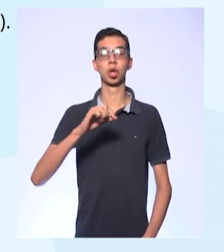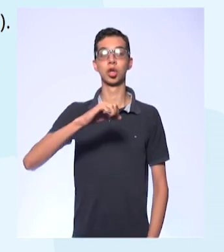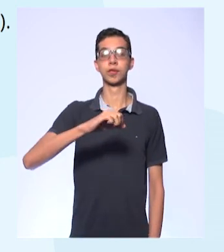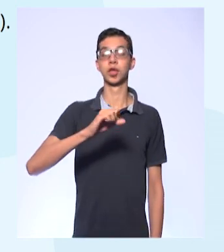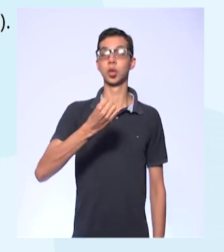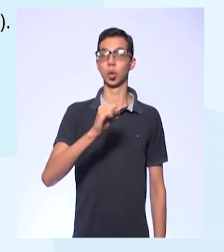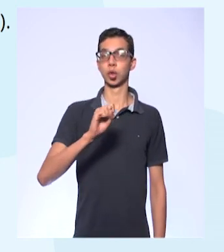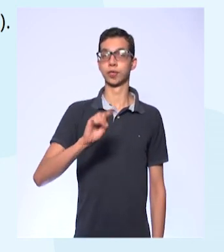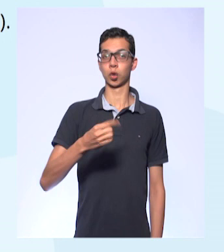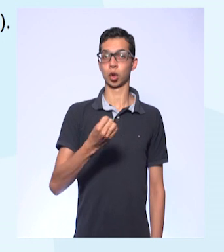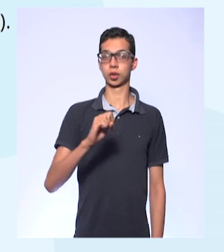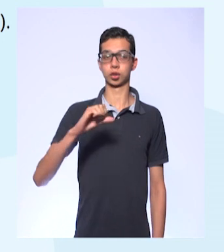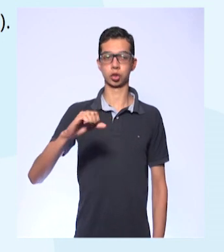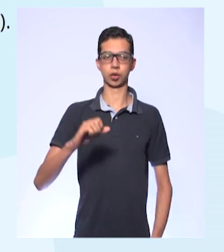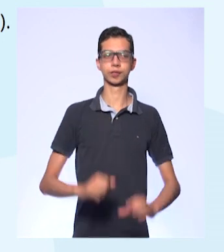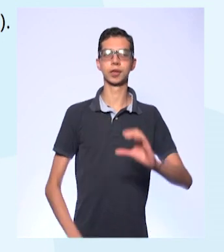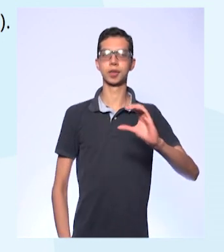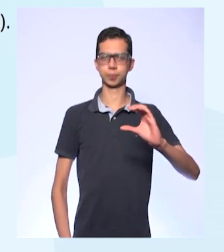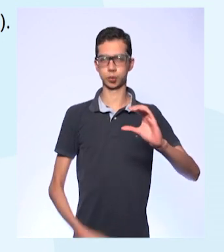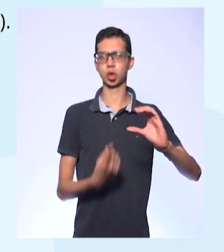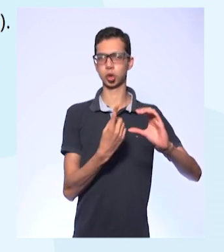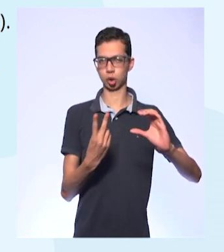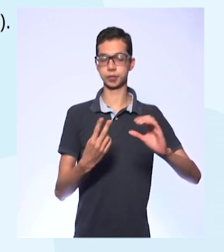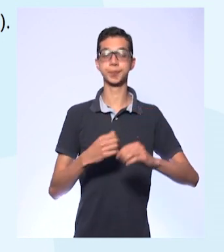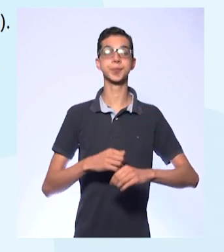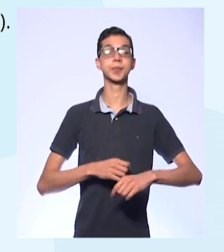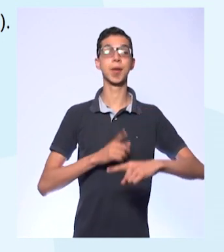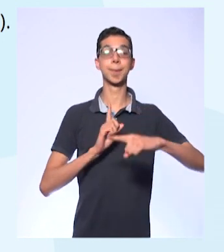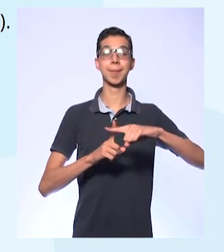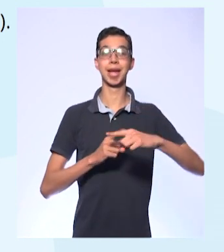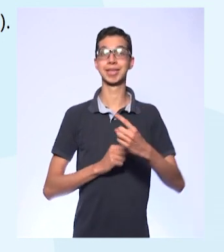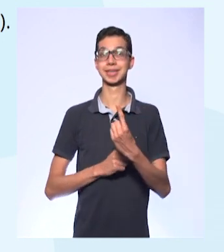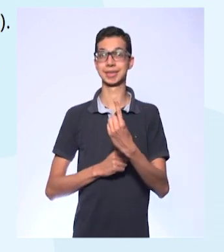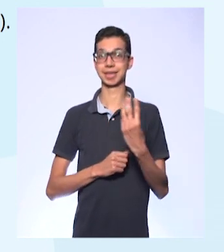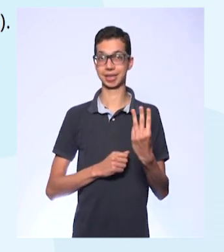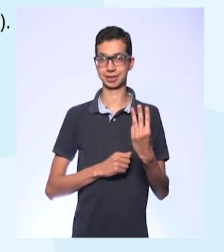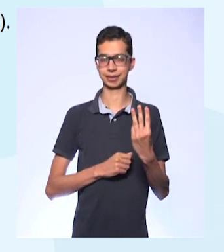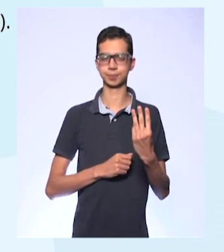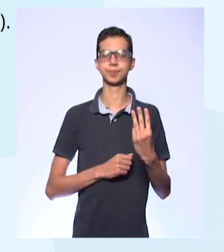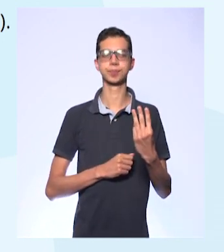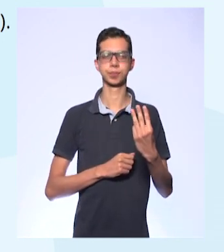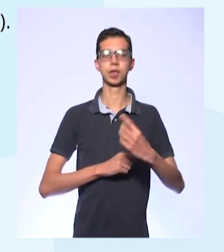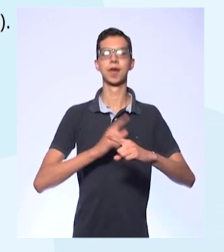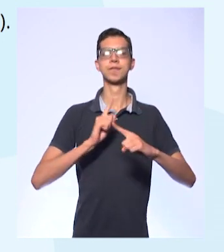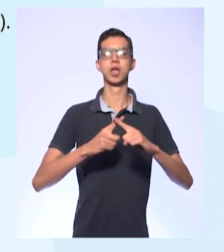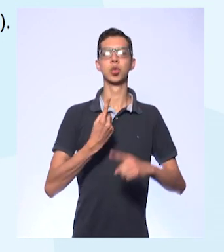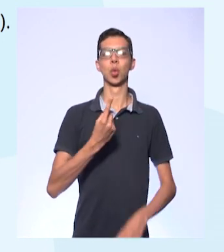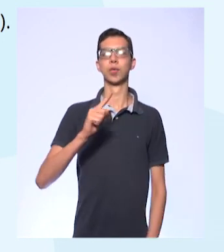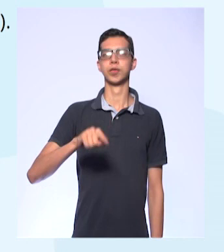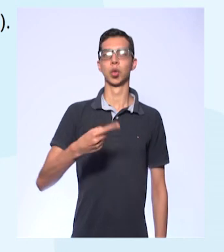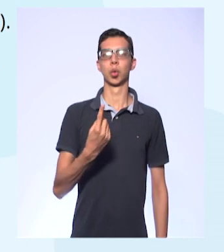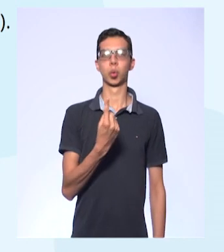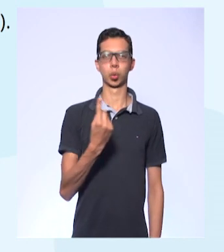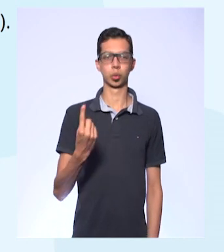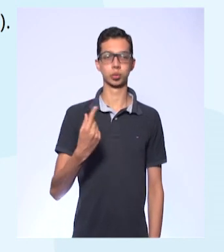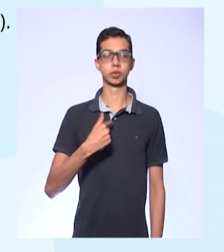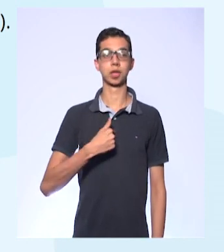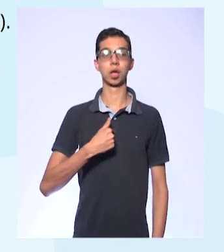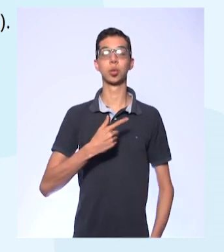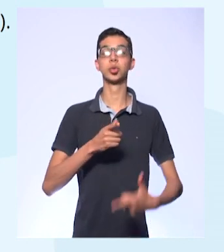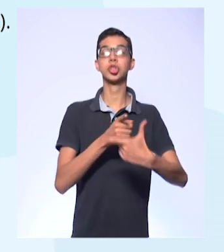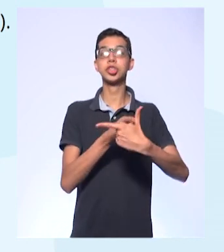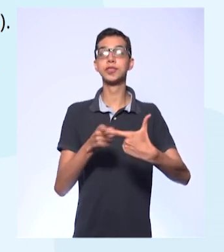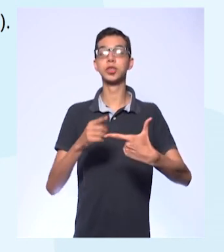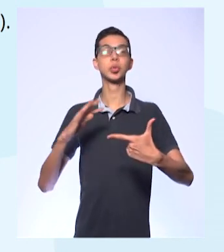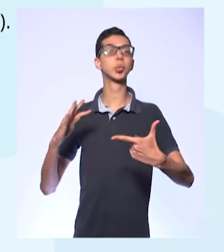98,89, mais o carbono 13 vezes a sua frequência, que é 1,11, e eu vou dividir pelo todo. Quem é o todo?